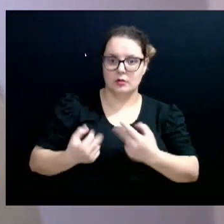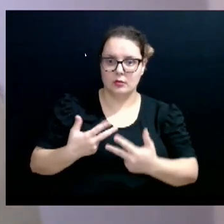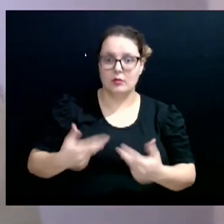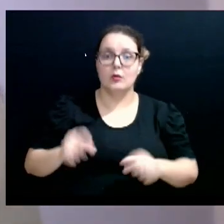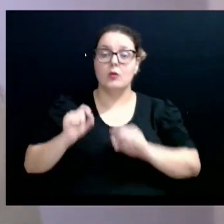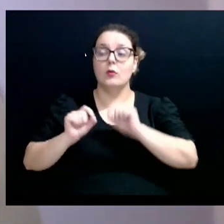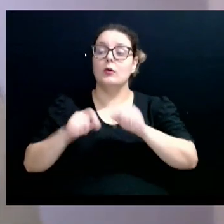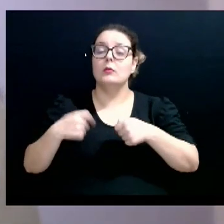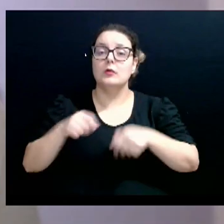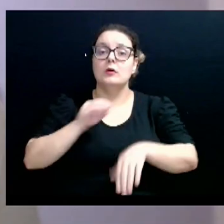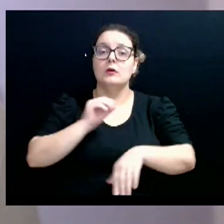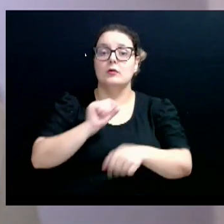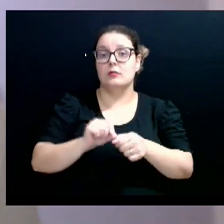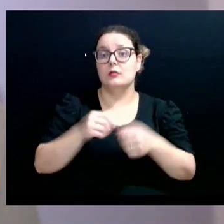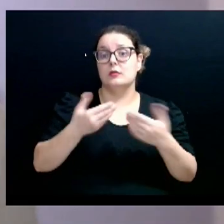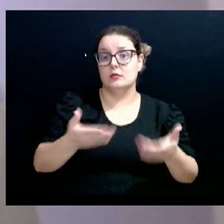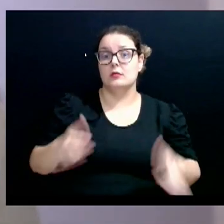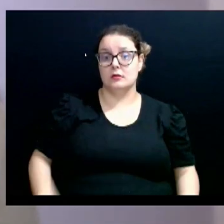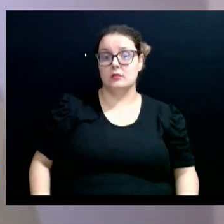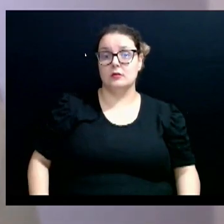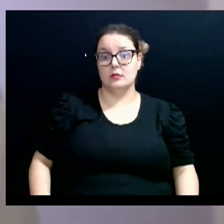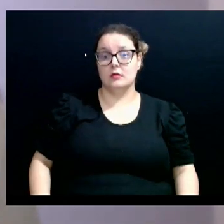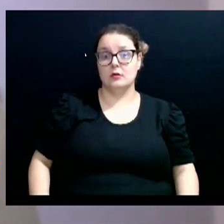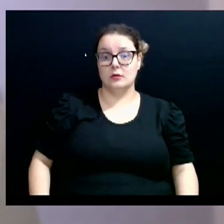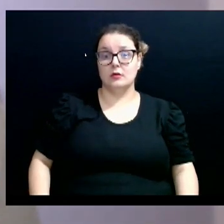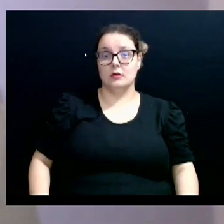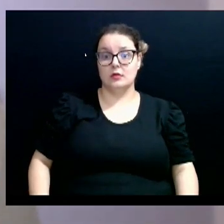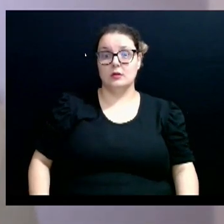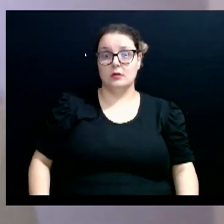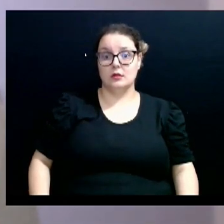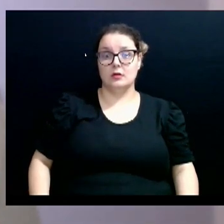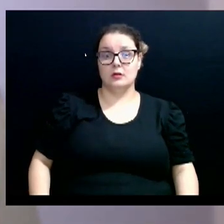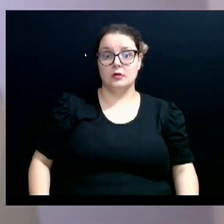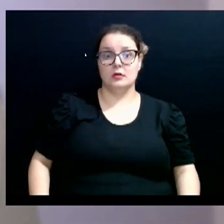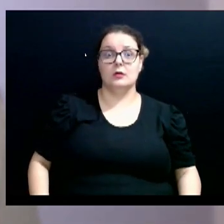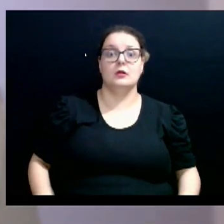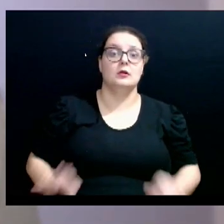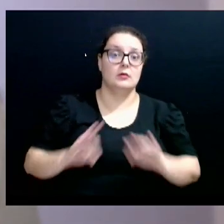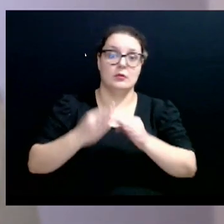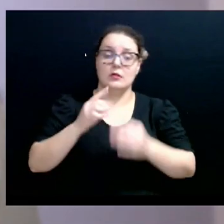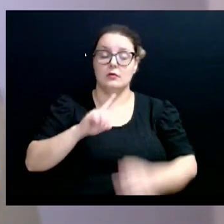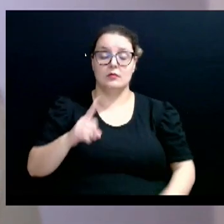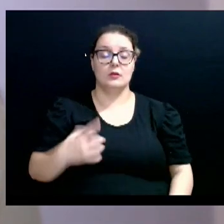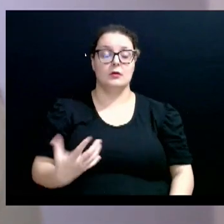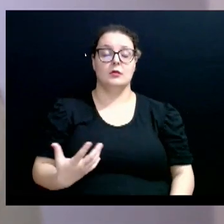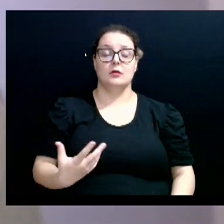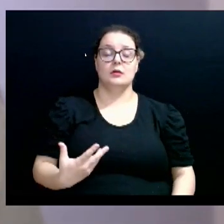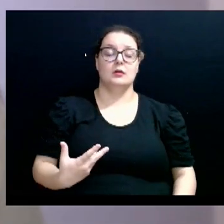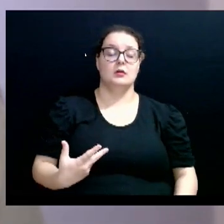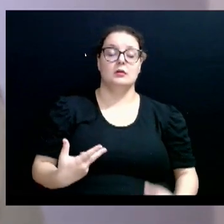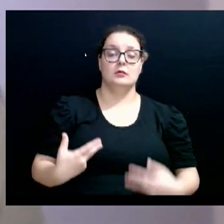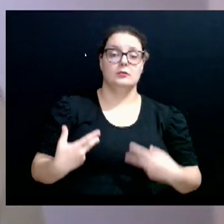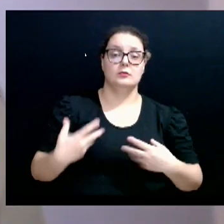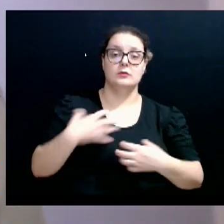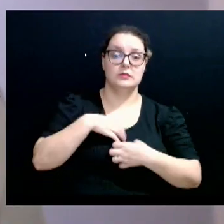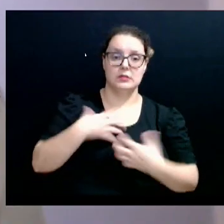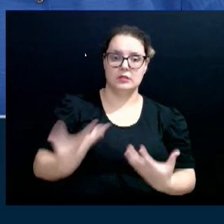uma boa esse familiar não sozinho, achando que ele tem que dar conta de